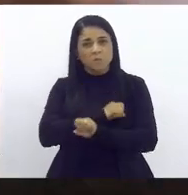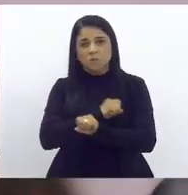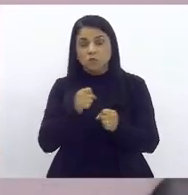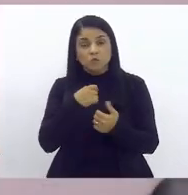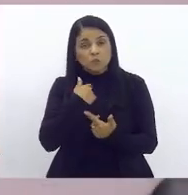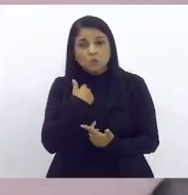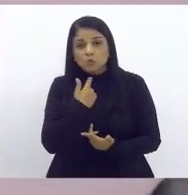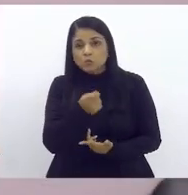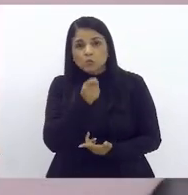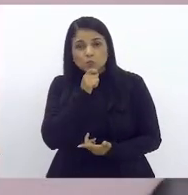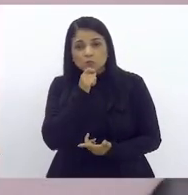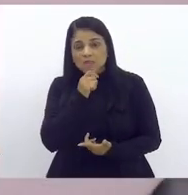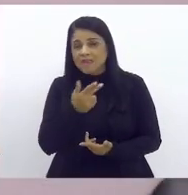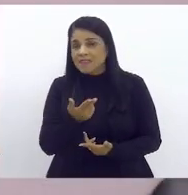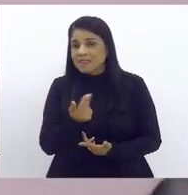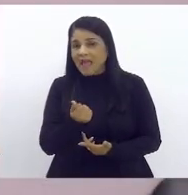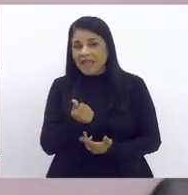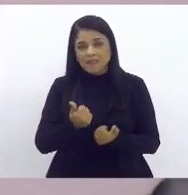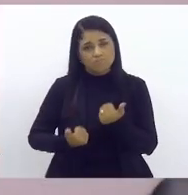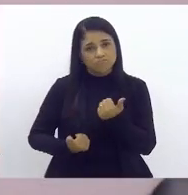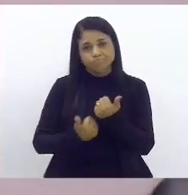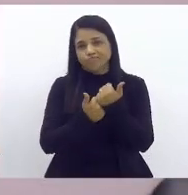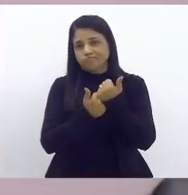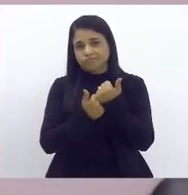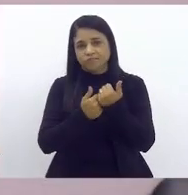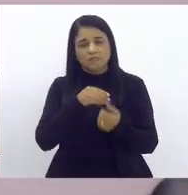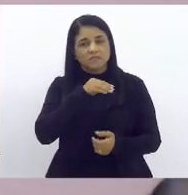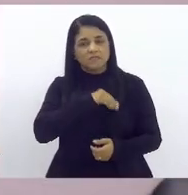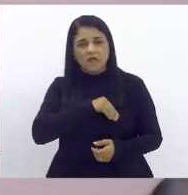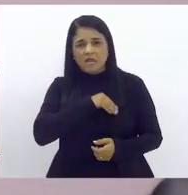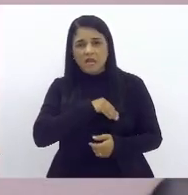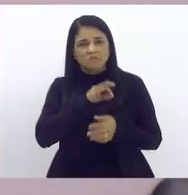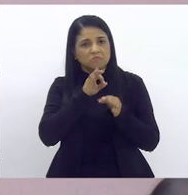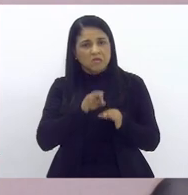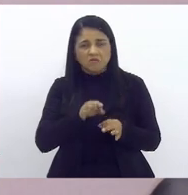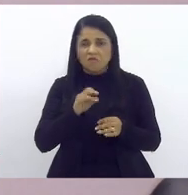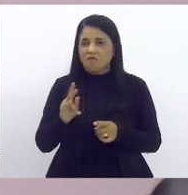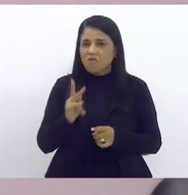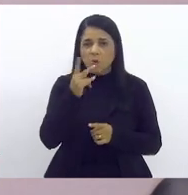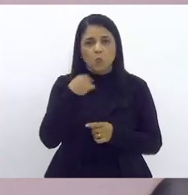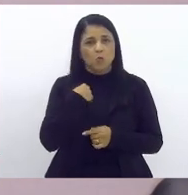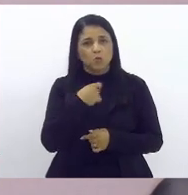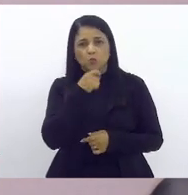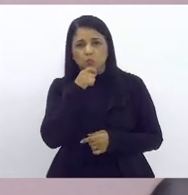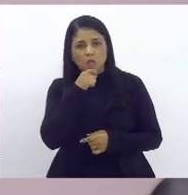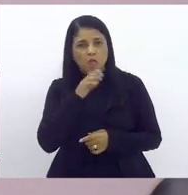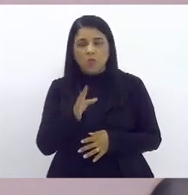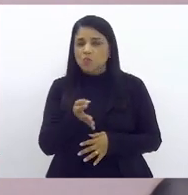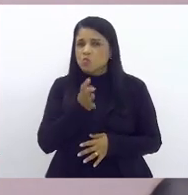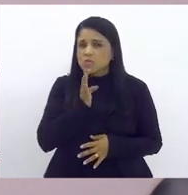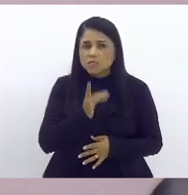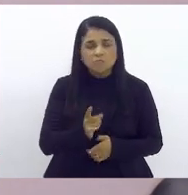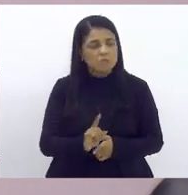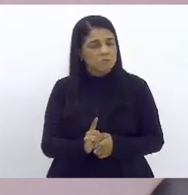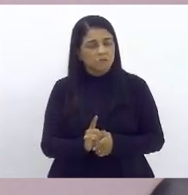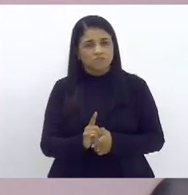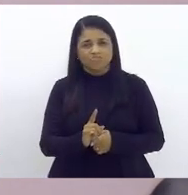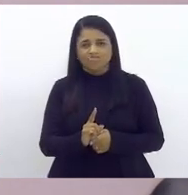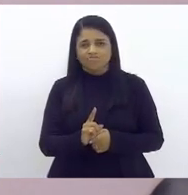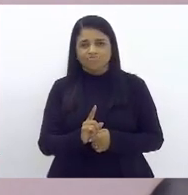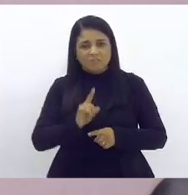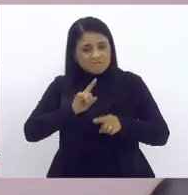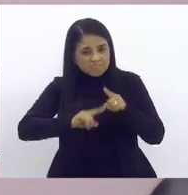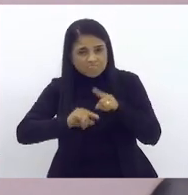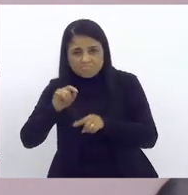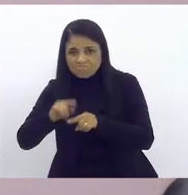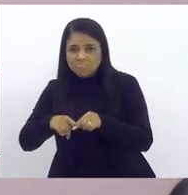nada, nada. Não temos salários, não somos valorizadas, não temos reconhecimento, não temos condições de